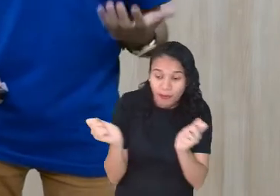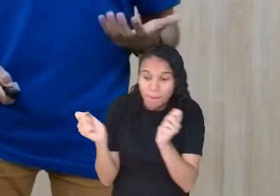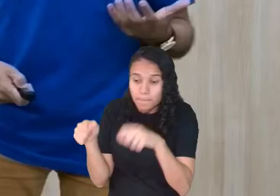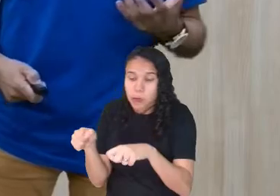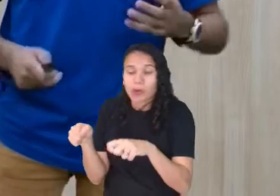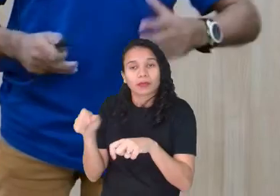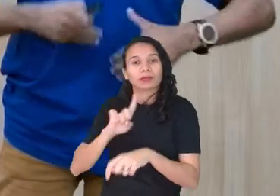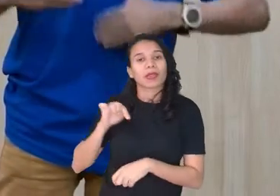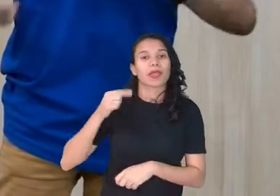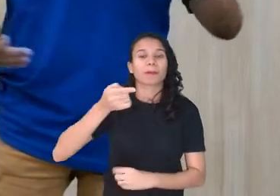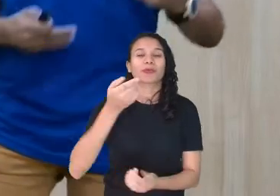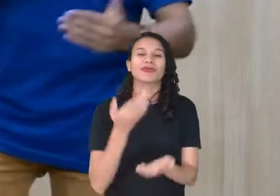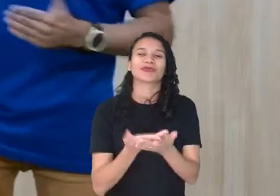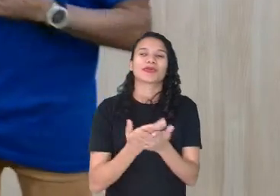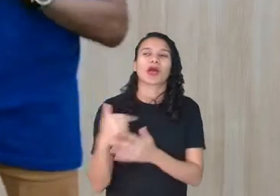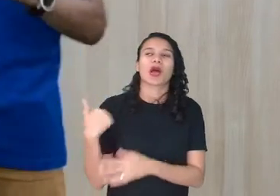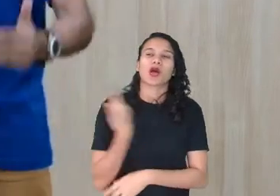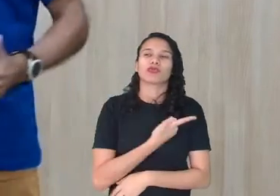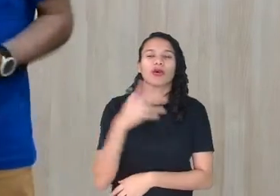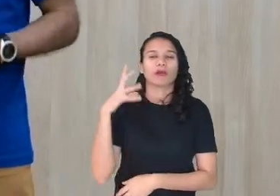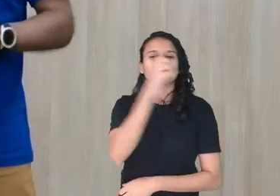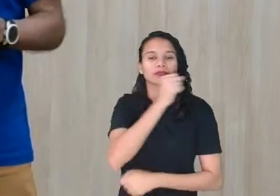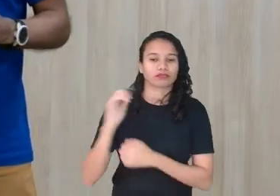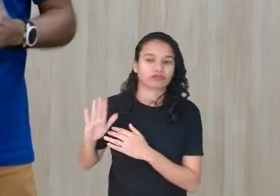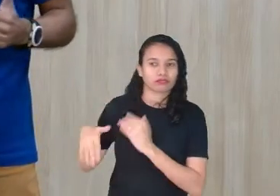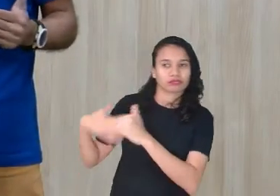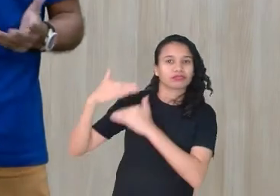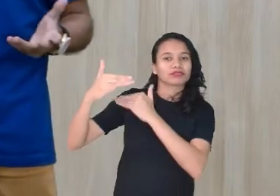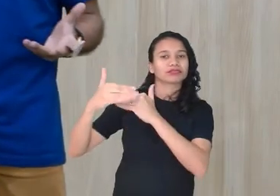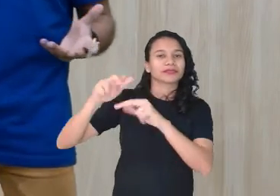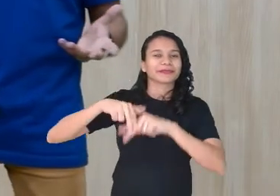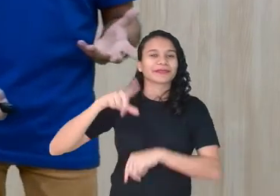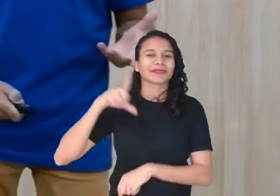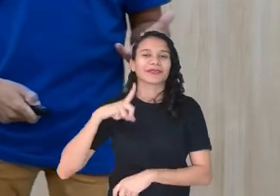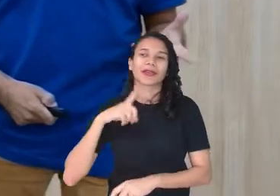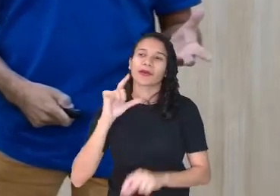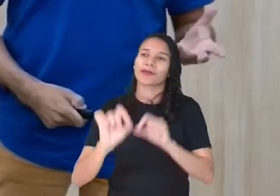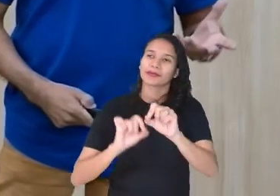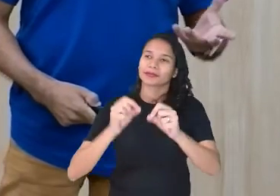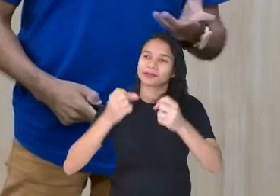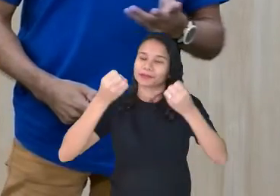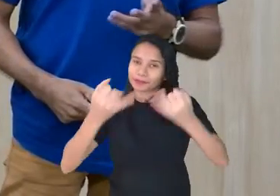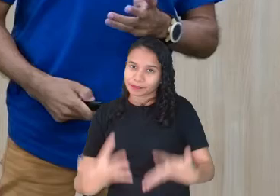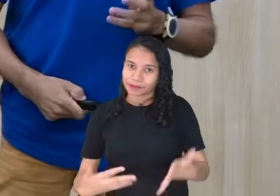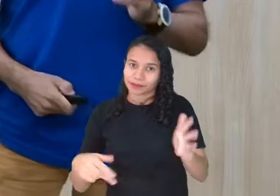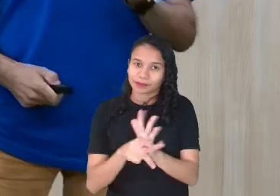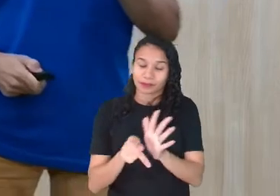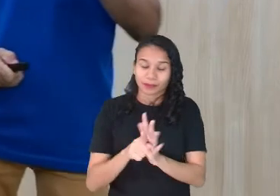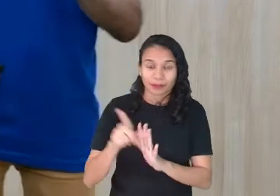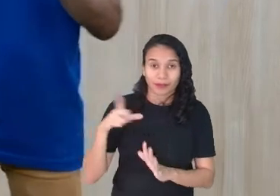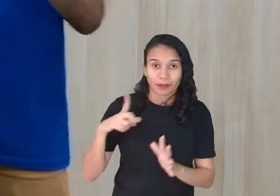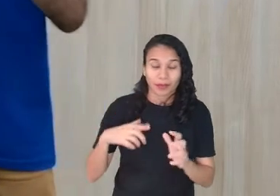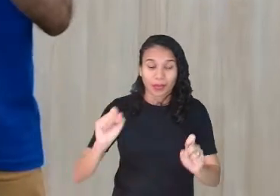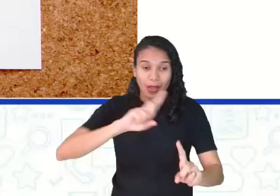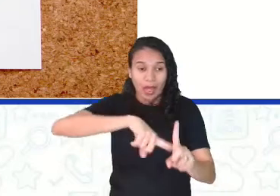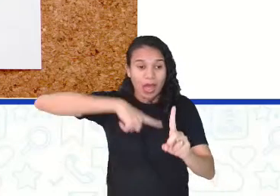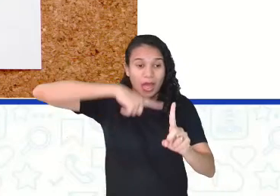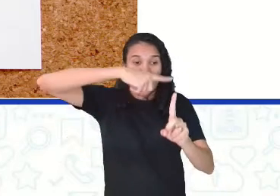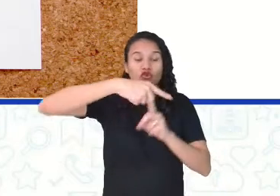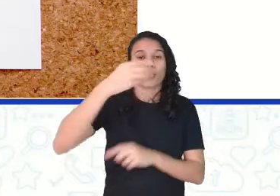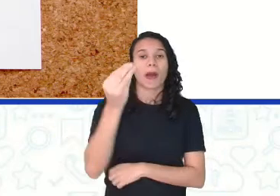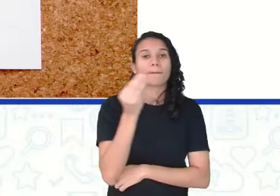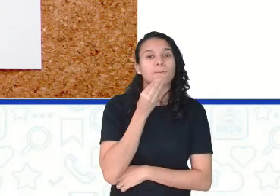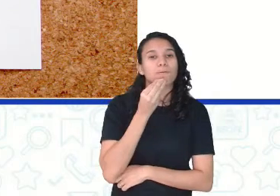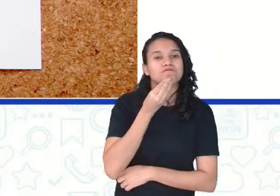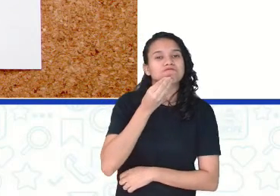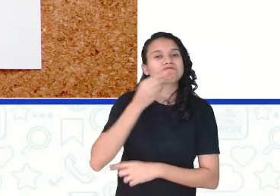próxima aula, a gente vai dar uma aceleradinha nisso aí. E essa aceleradinha vai ser em cima de a soma de probabilidades,